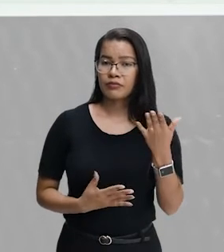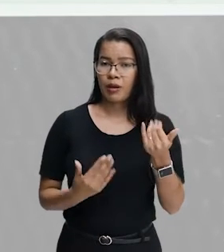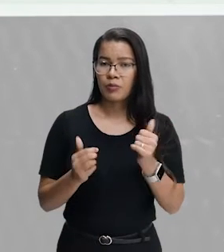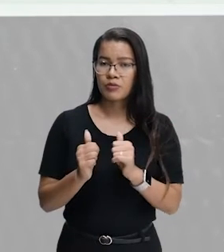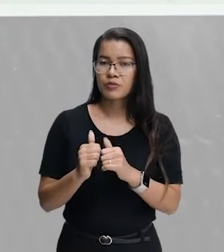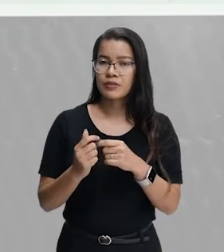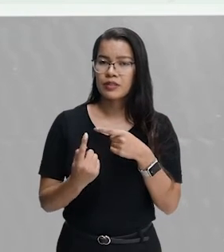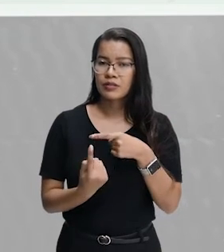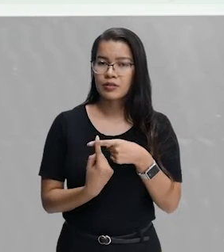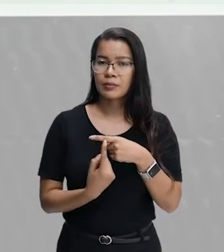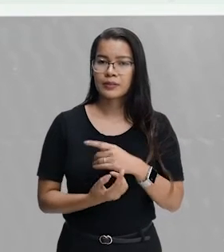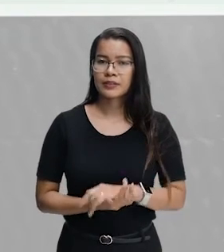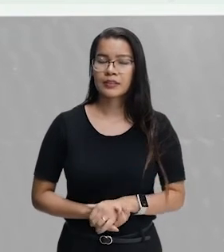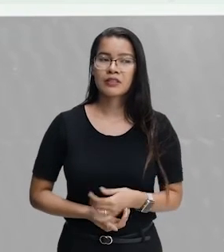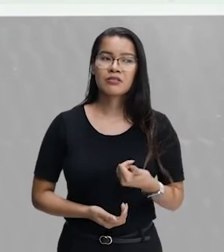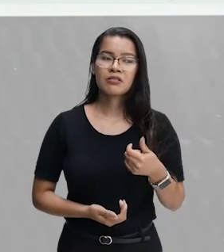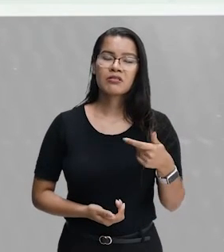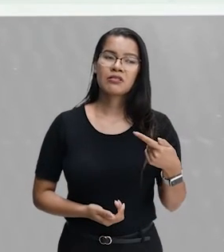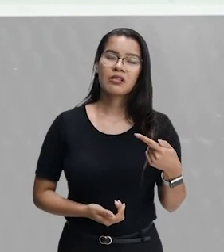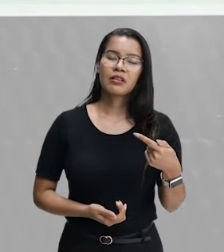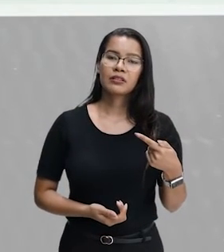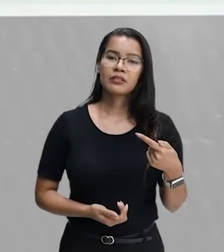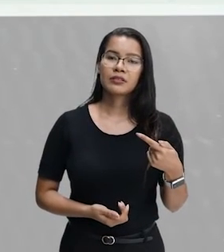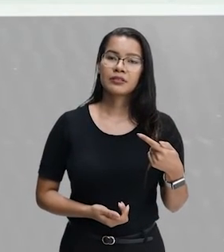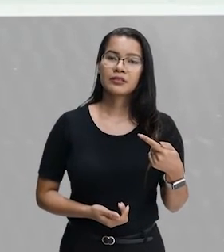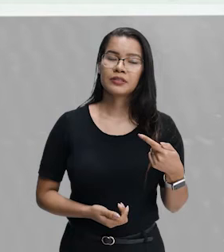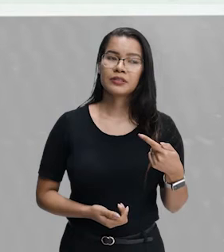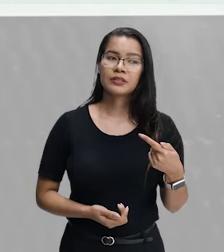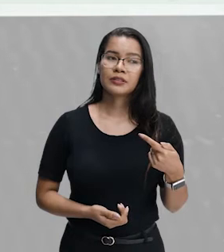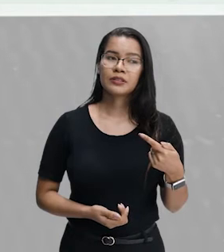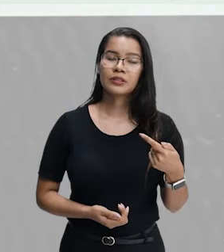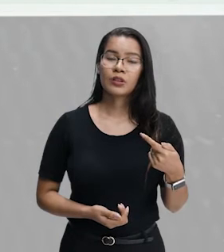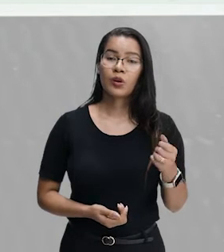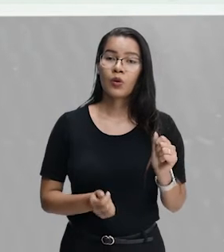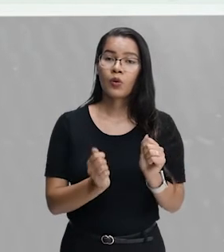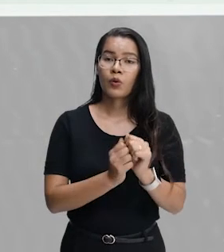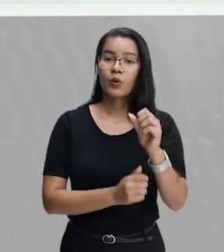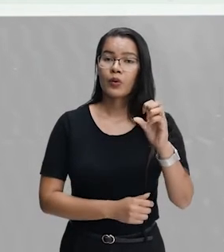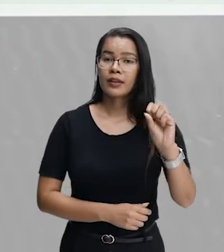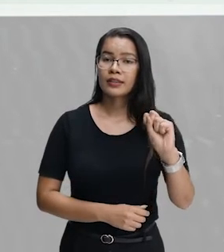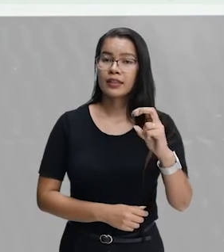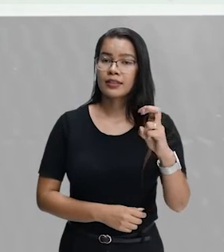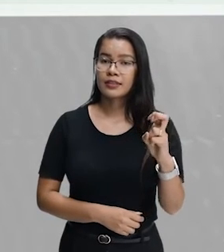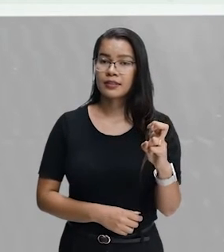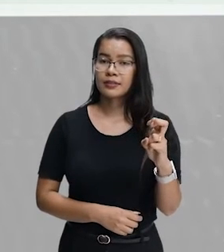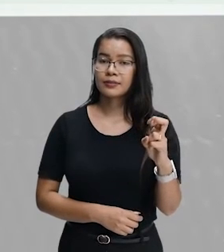aqui, tá? 17 com 85,